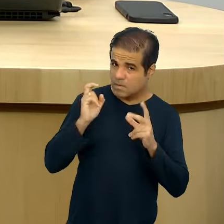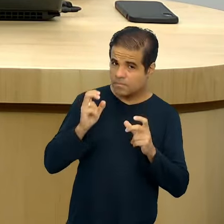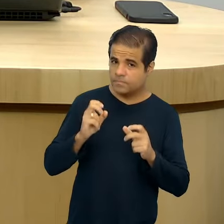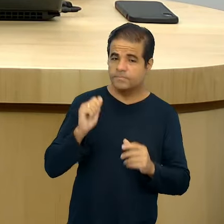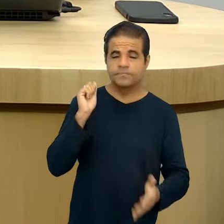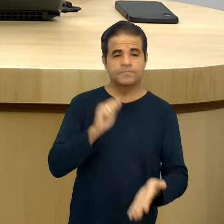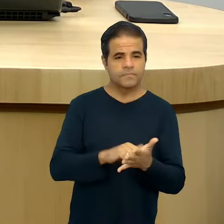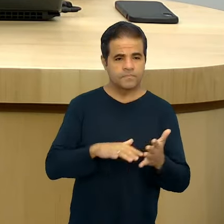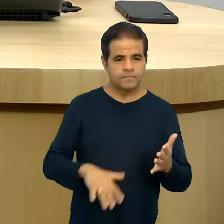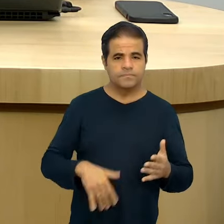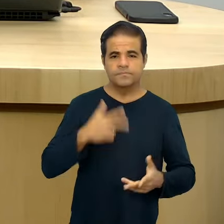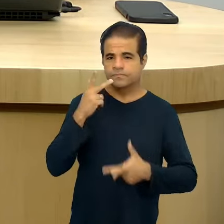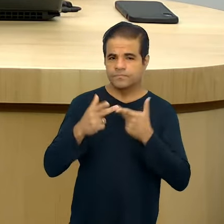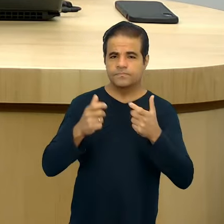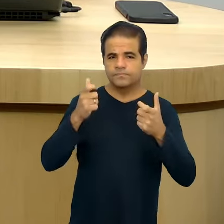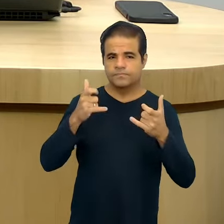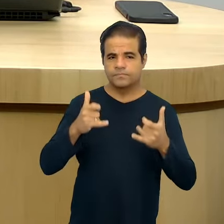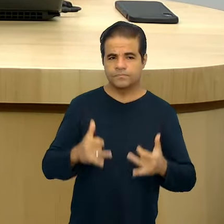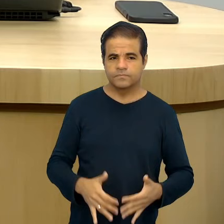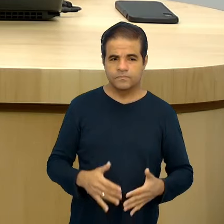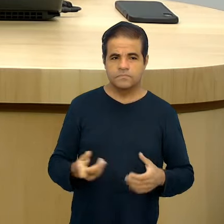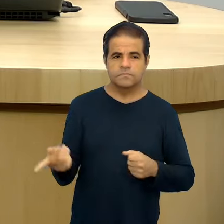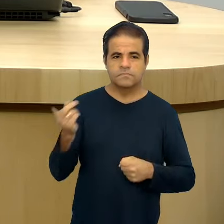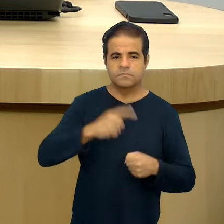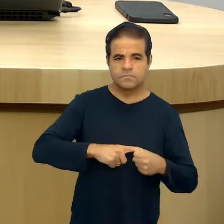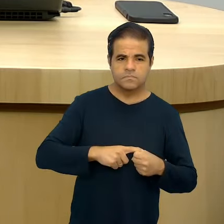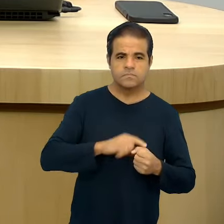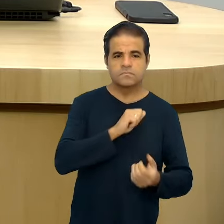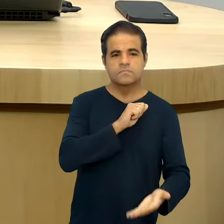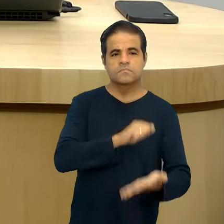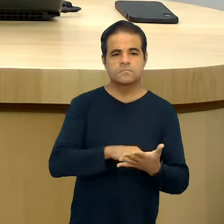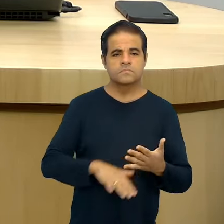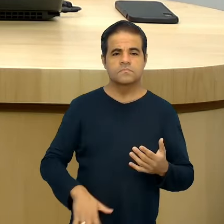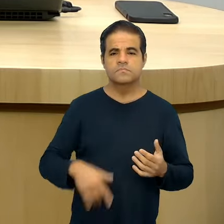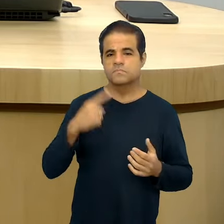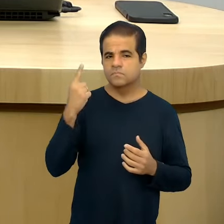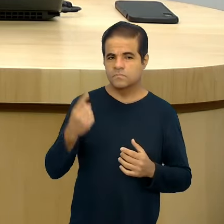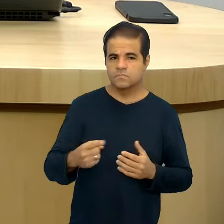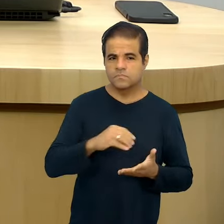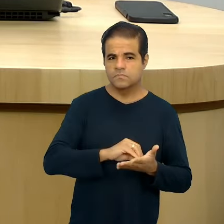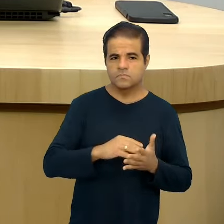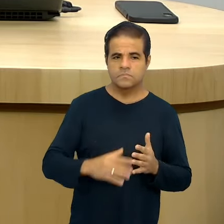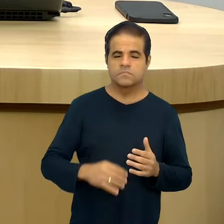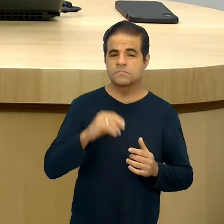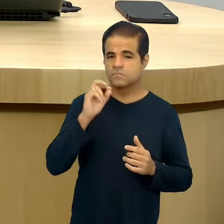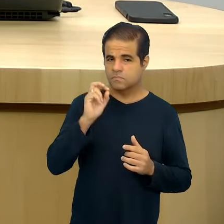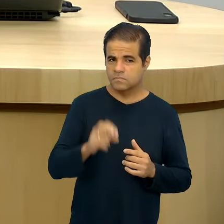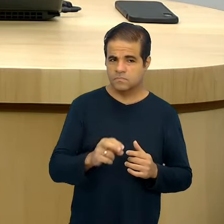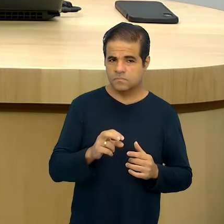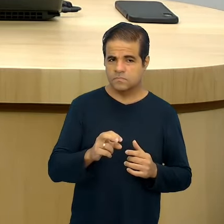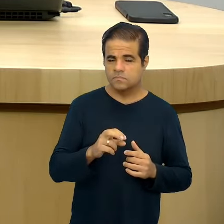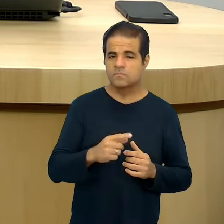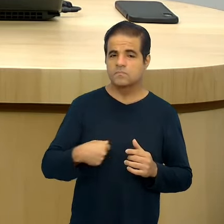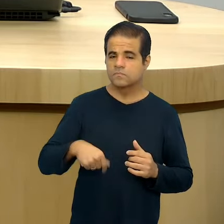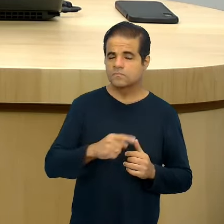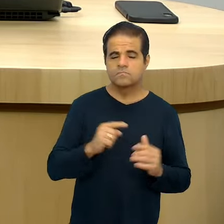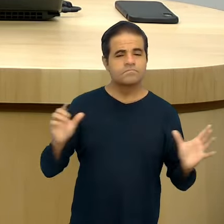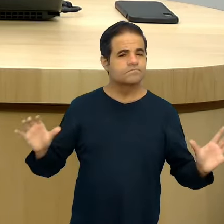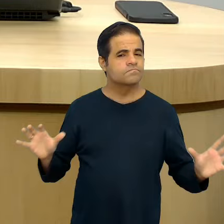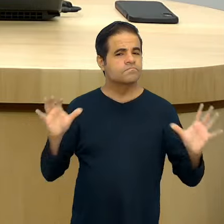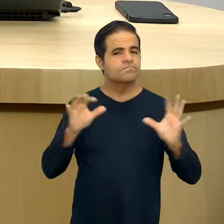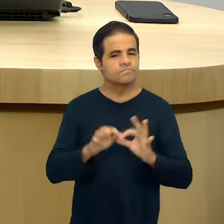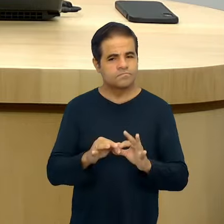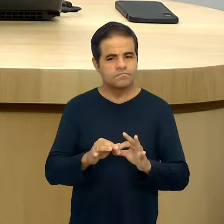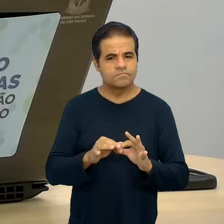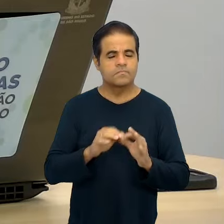das atividades que eu estava explicando, eu retomei a atividade 1 do componente 5. Então, a nossa interligação aqui